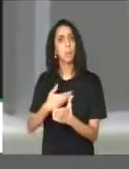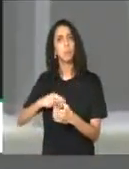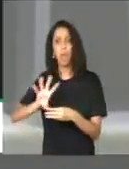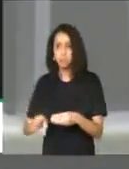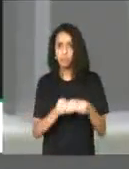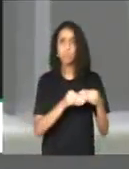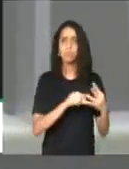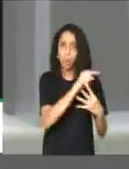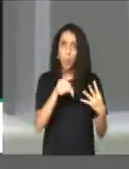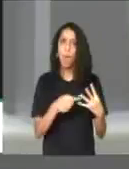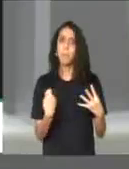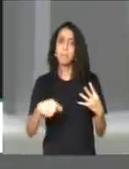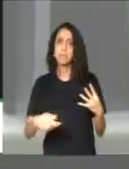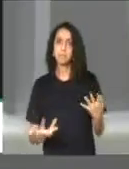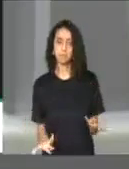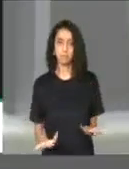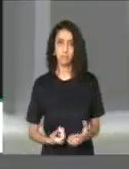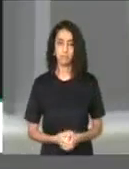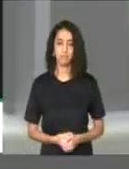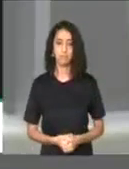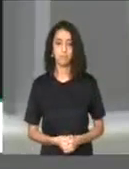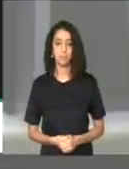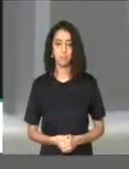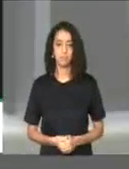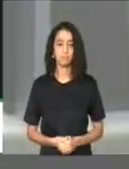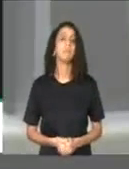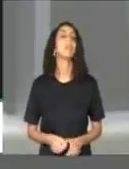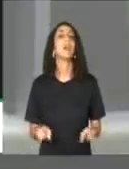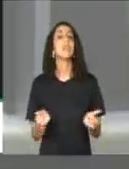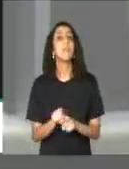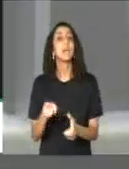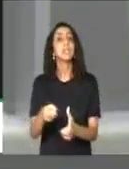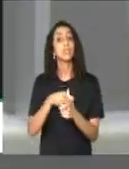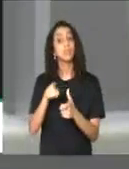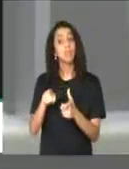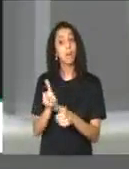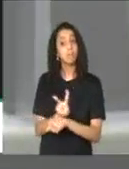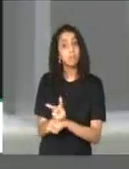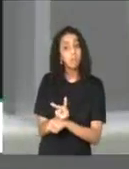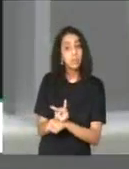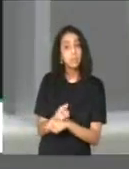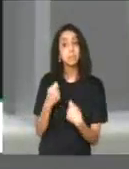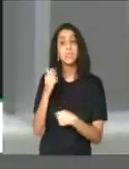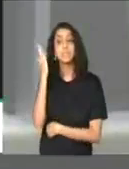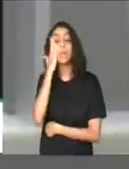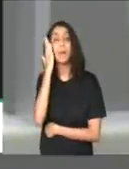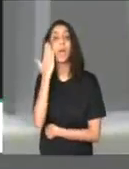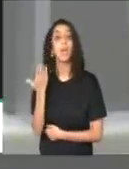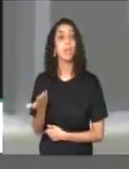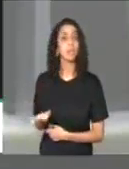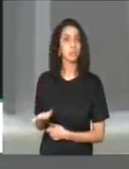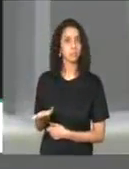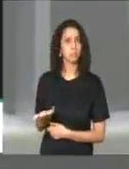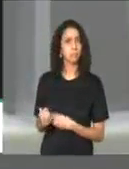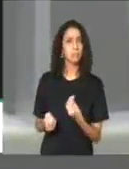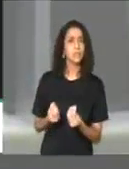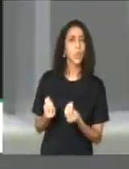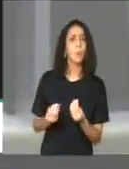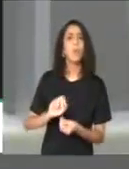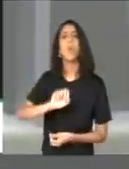gastos. Mais do que isso, nós precisamos auditar essa dívida, precisamos saber o que estamos